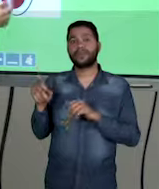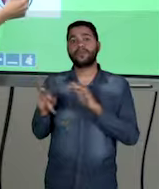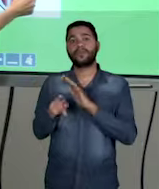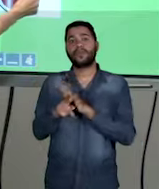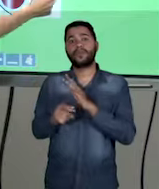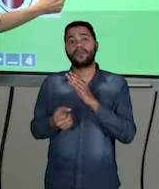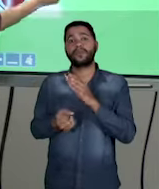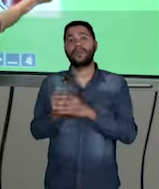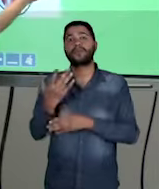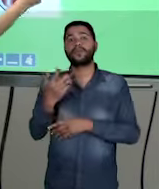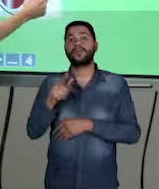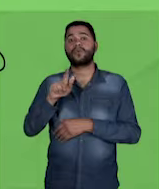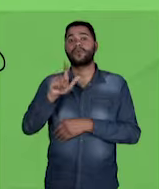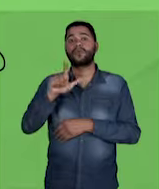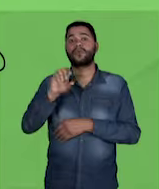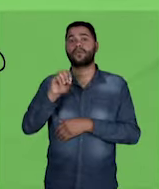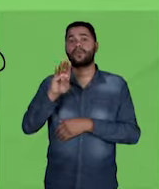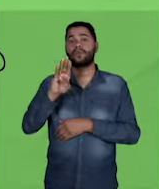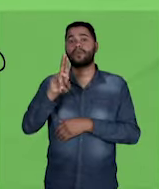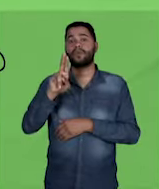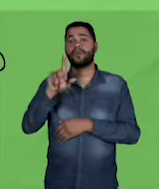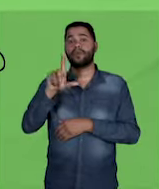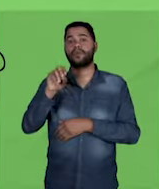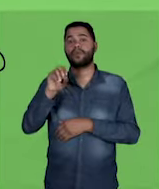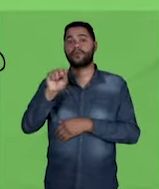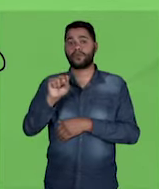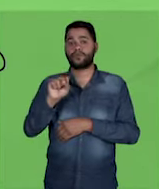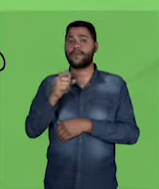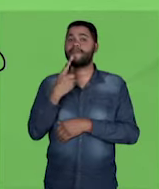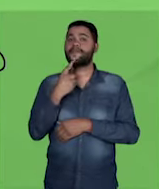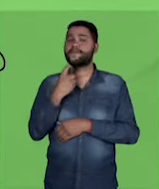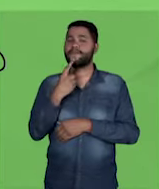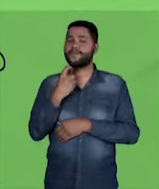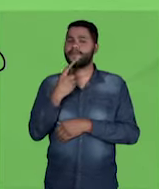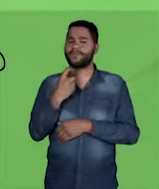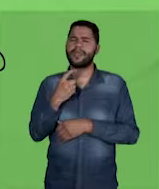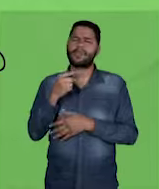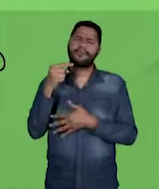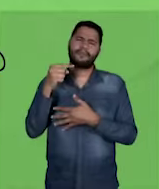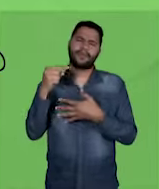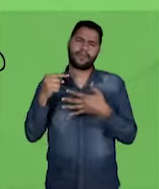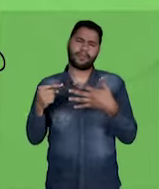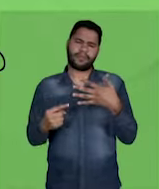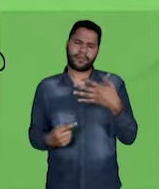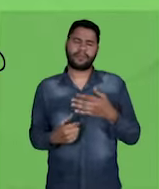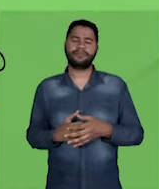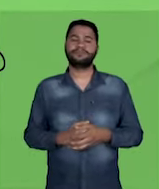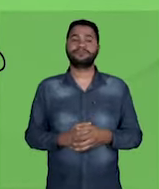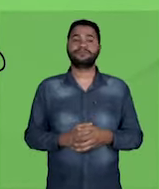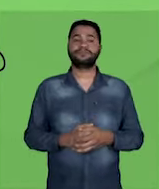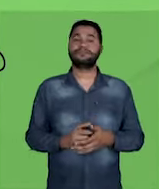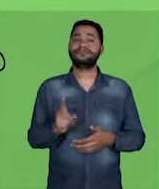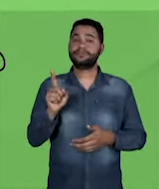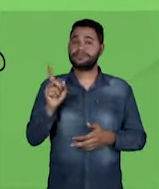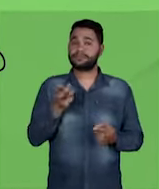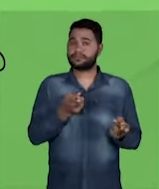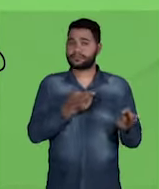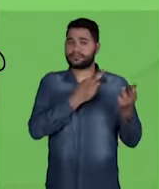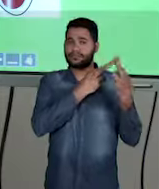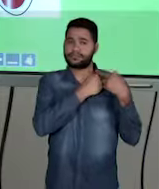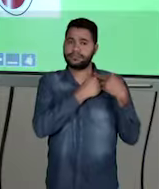dos glóbulos vermelhos, eritrócitos ou hemácias. São elas responsáveis